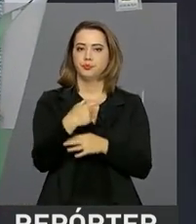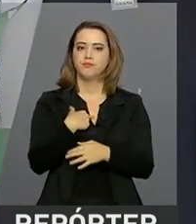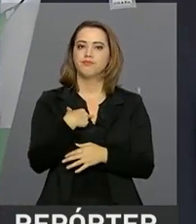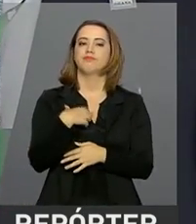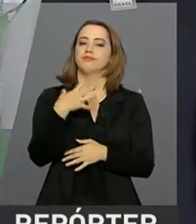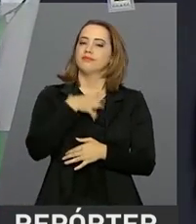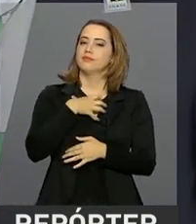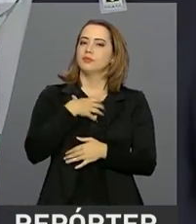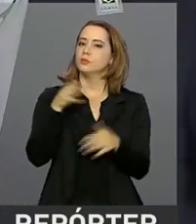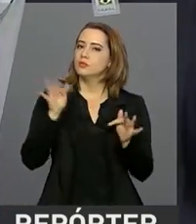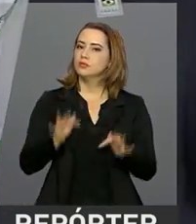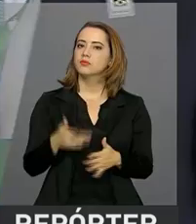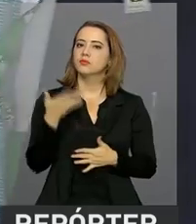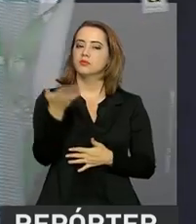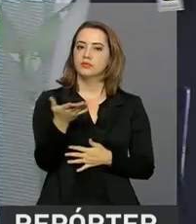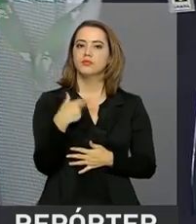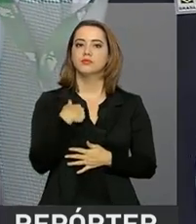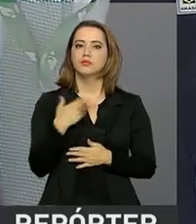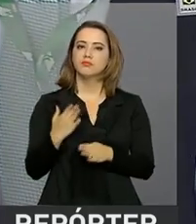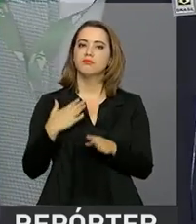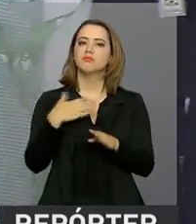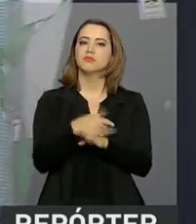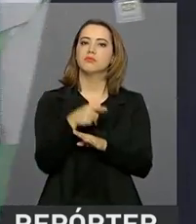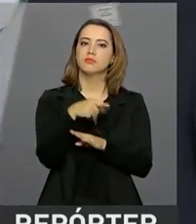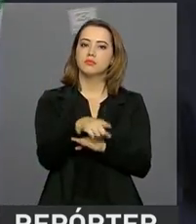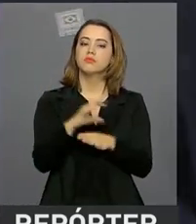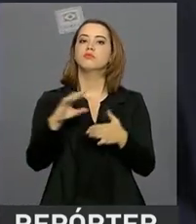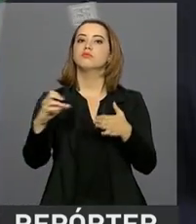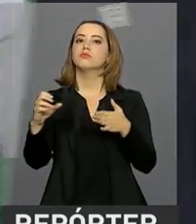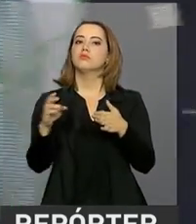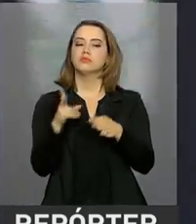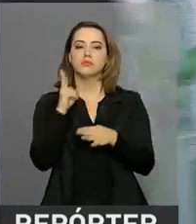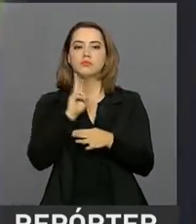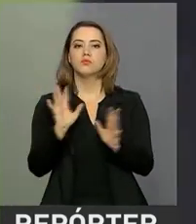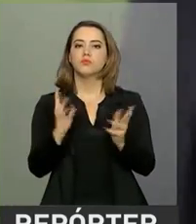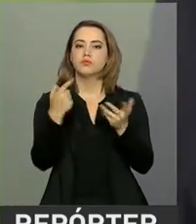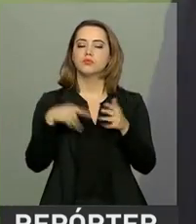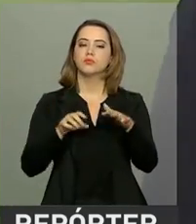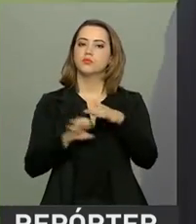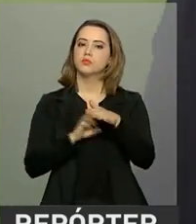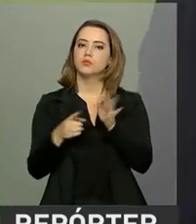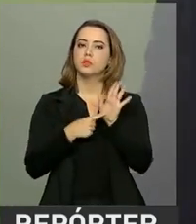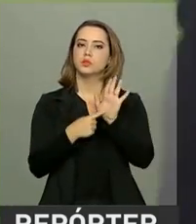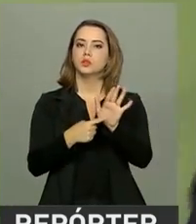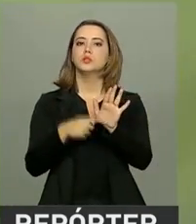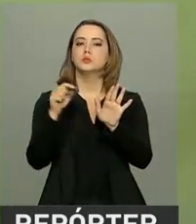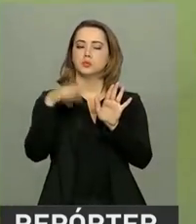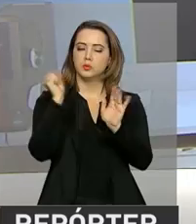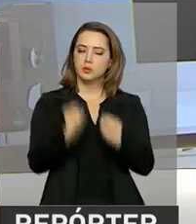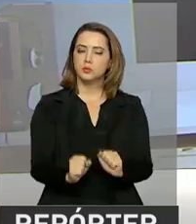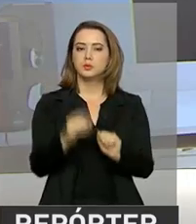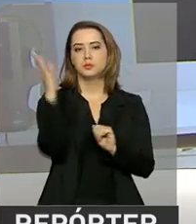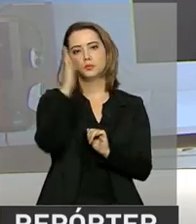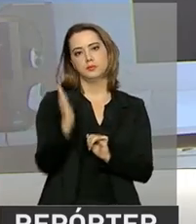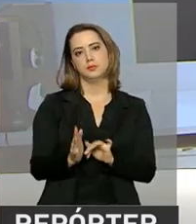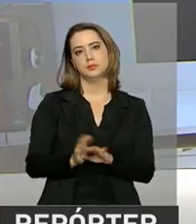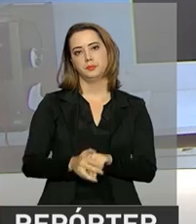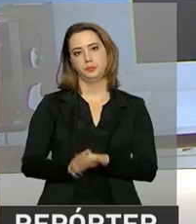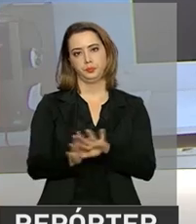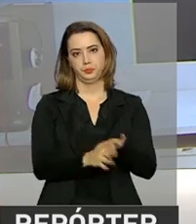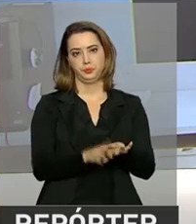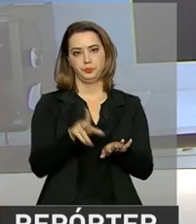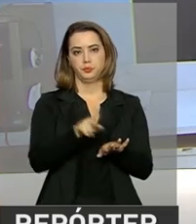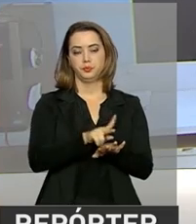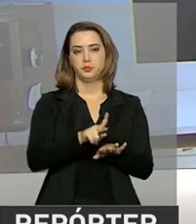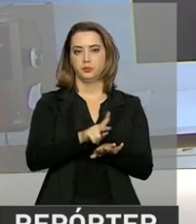muita satisfação que eu participei deste empreendimento que mostra digamos assim as potencialidades do nosso país Presidente